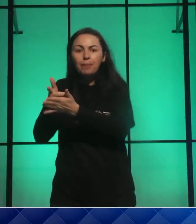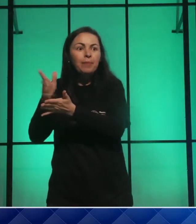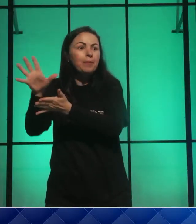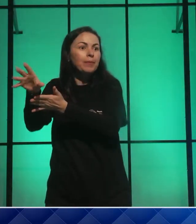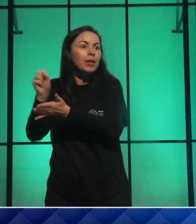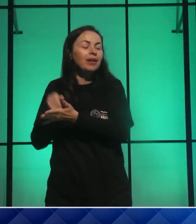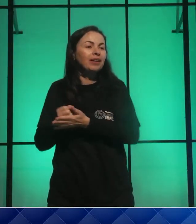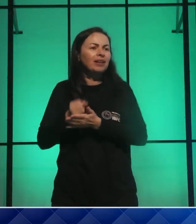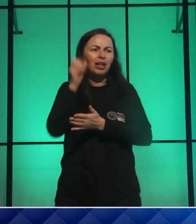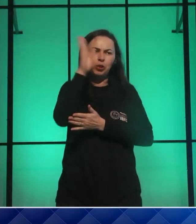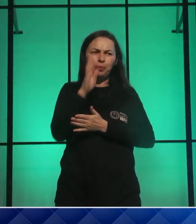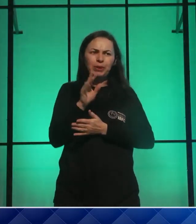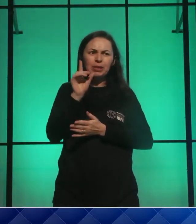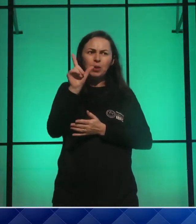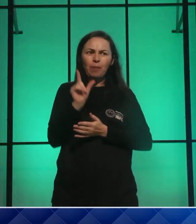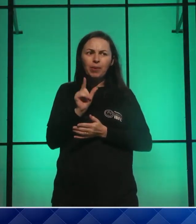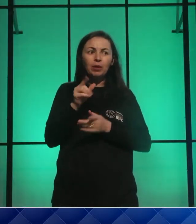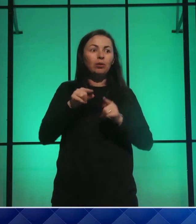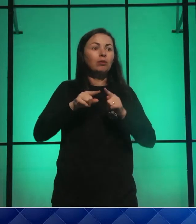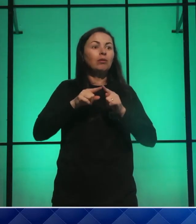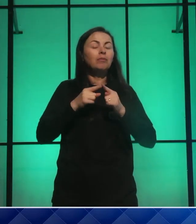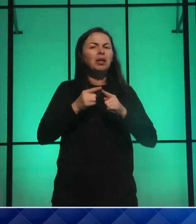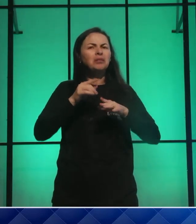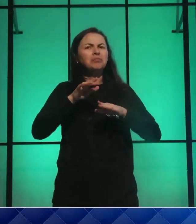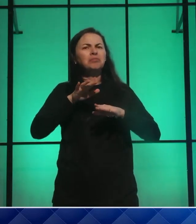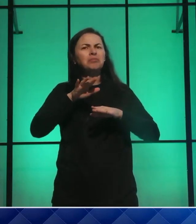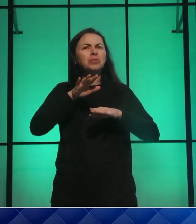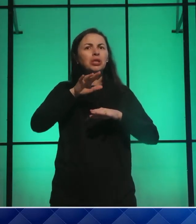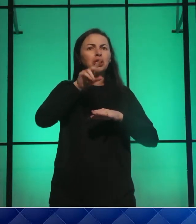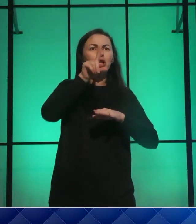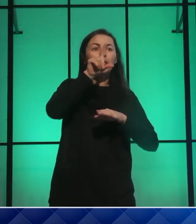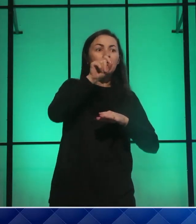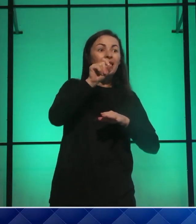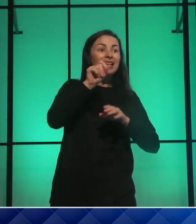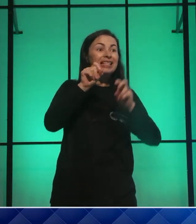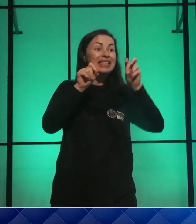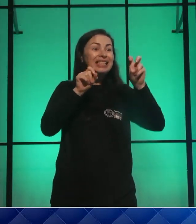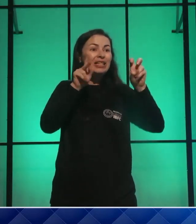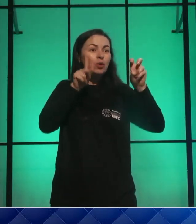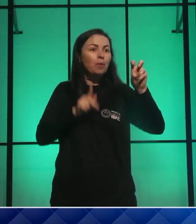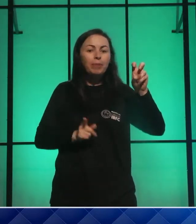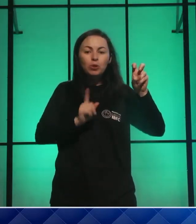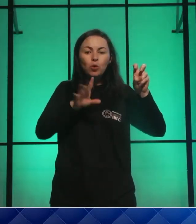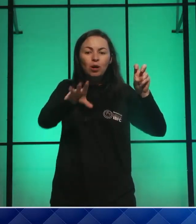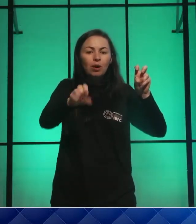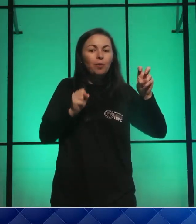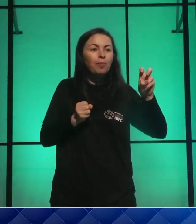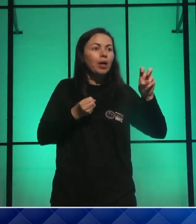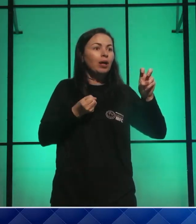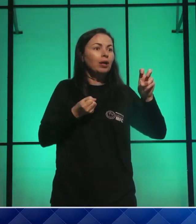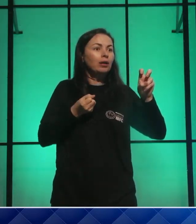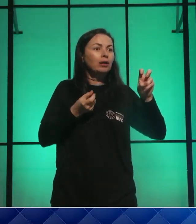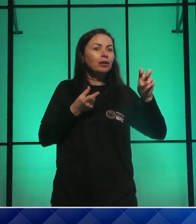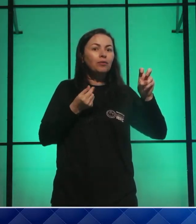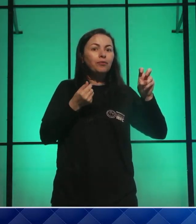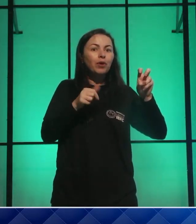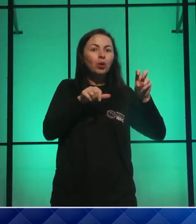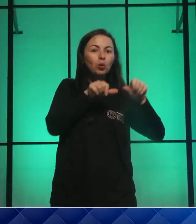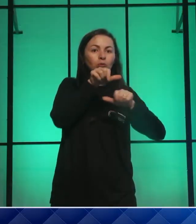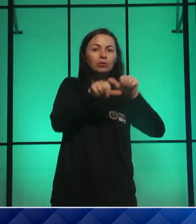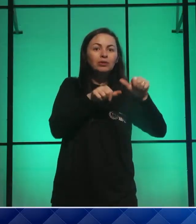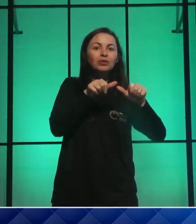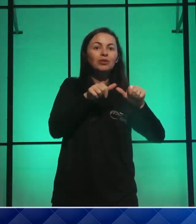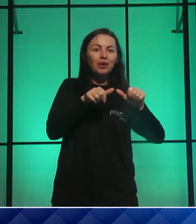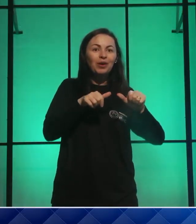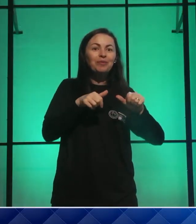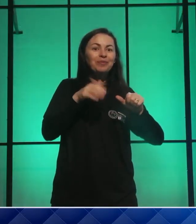pouco menos, mas de 10, 5 não vão lá resgatar o vale presente. Eu